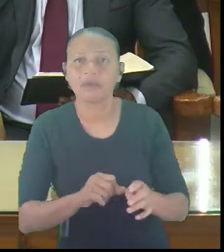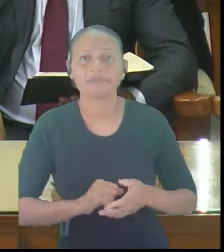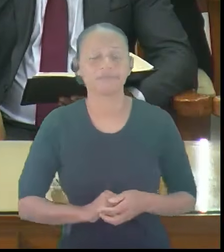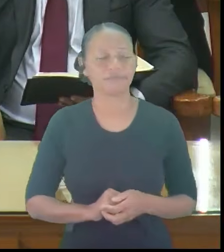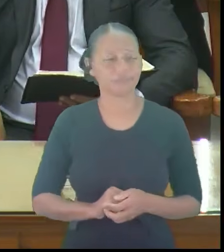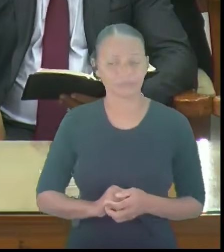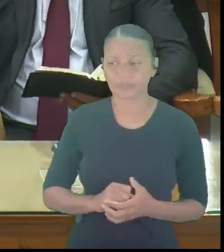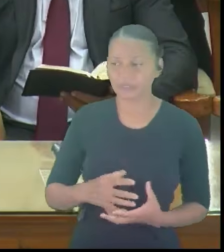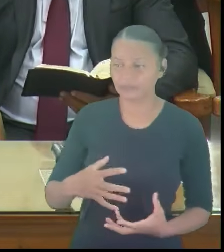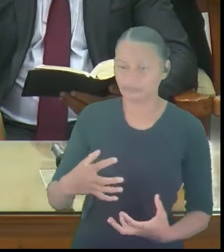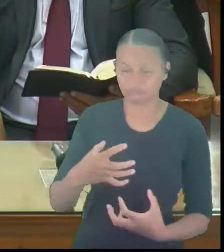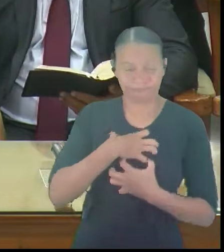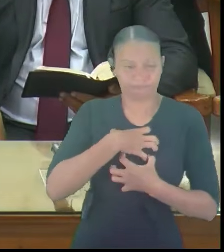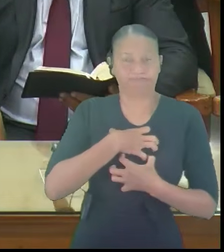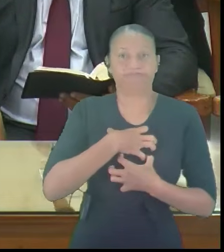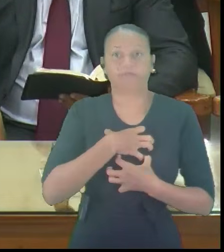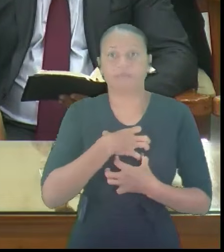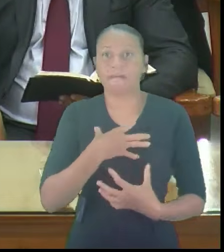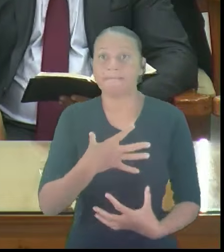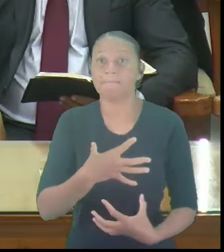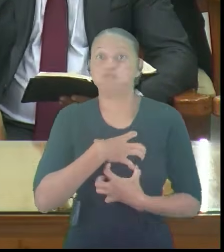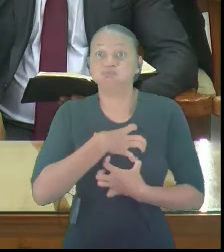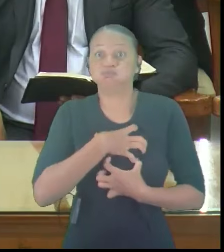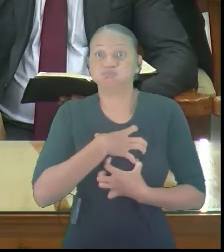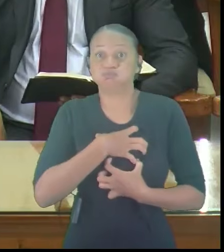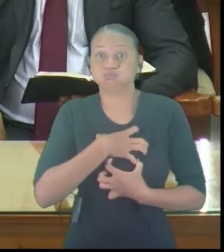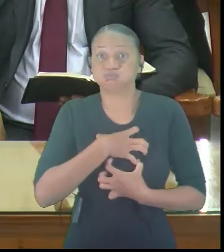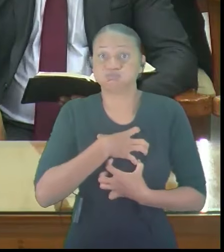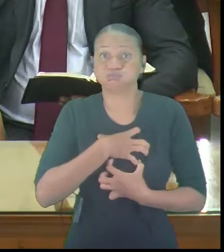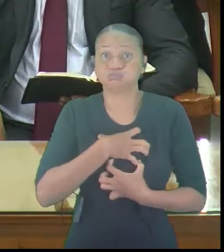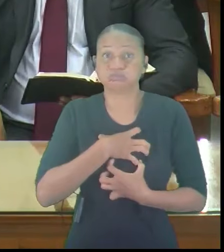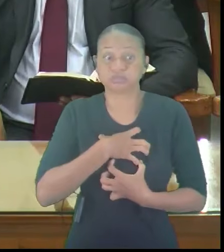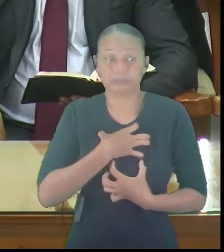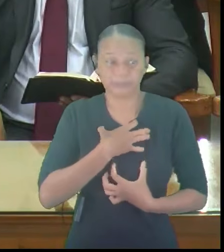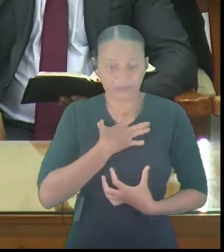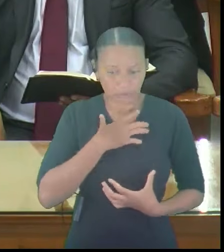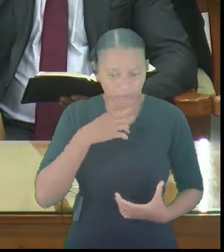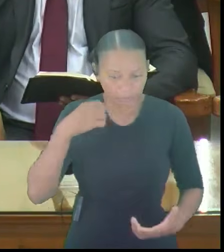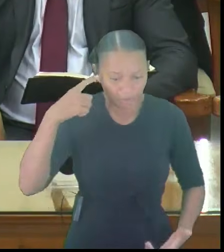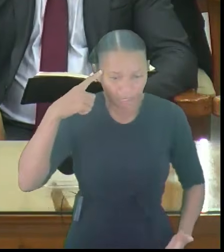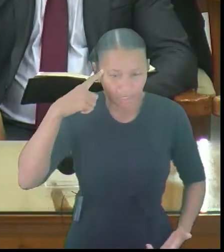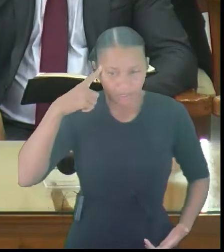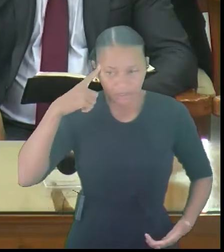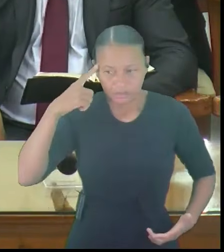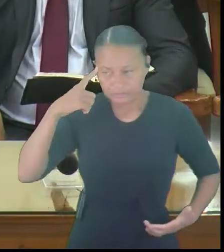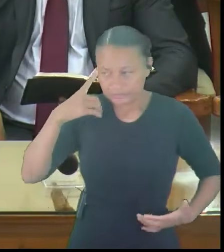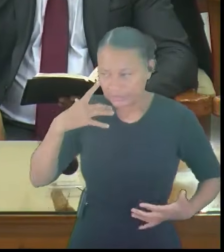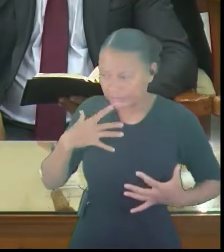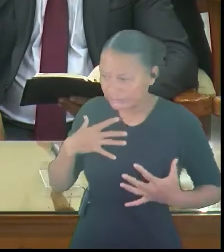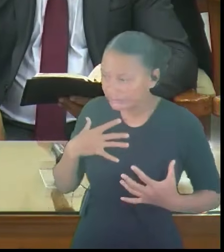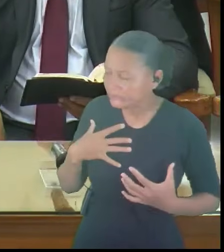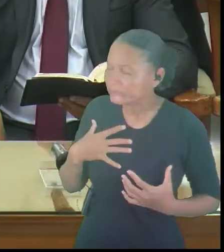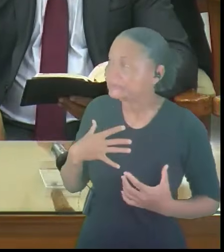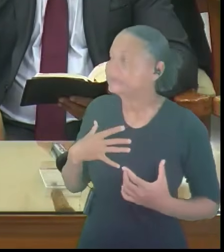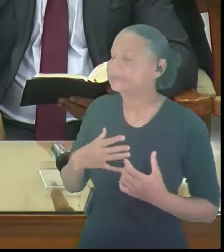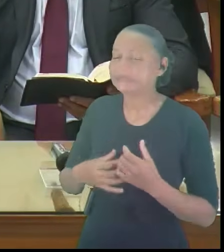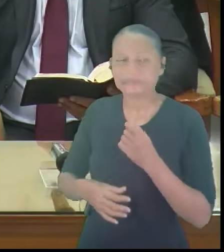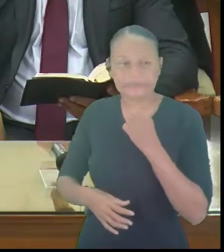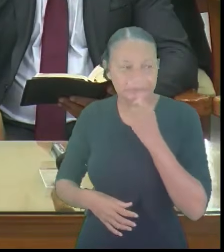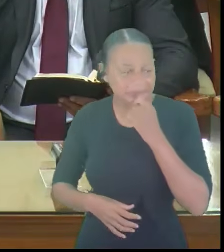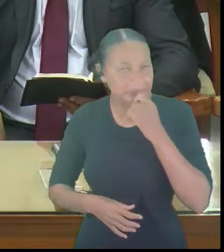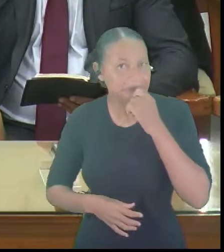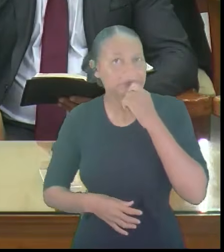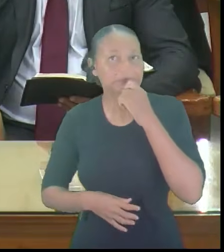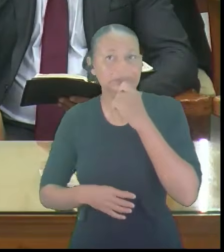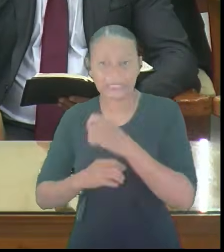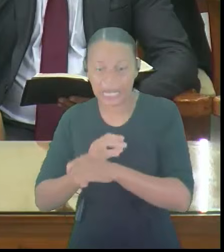que abalou, uma coisa que mexeu com as estruturas da igreja